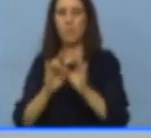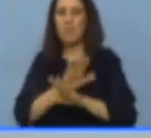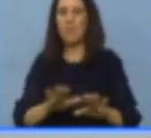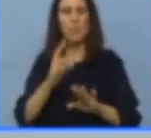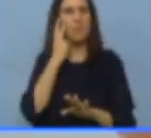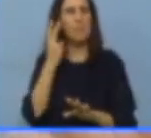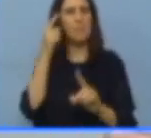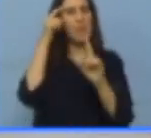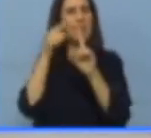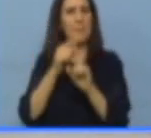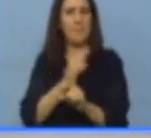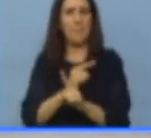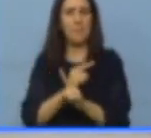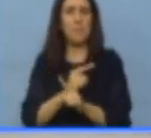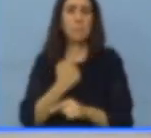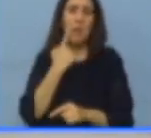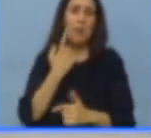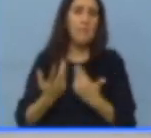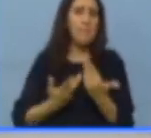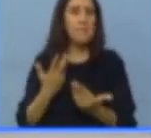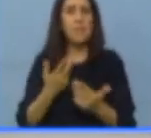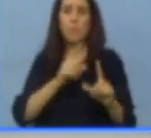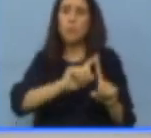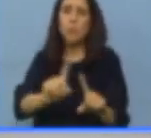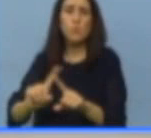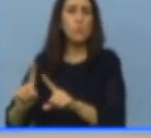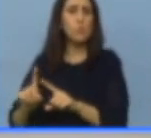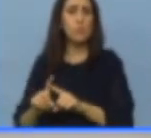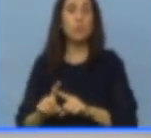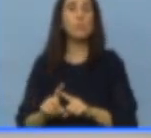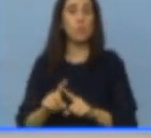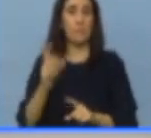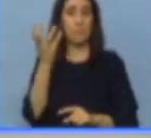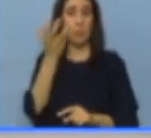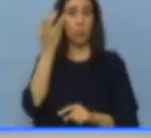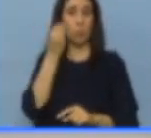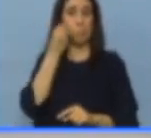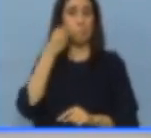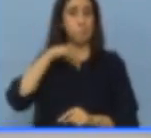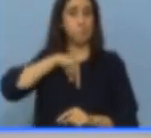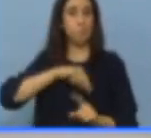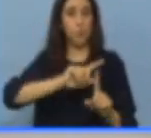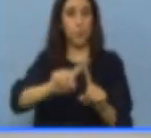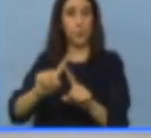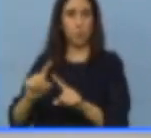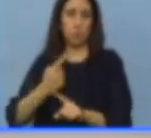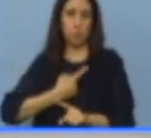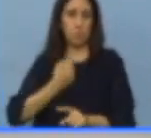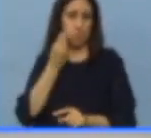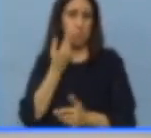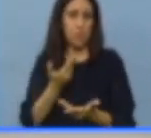mesma vocação, talvez com acentos diferentes, porque culturalmente somos diferentes e temos que reconhecer